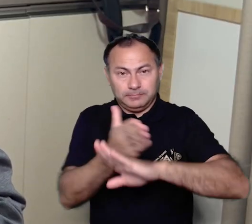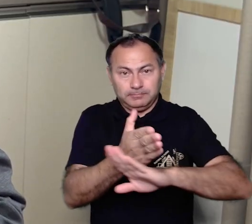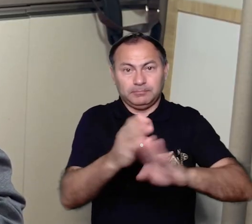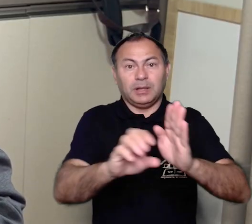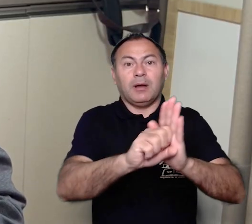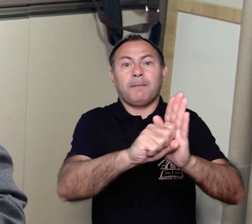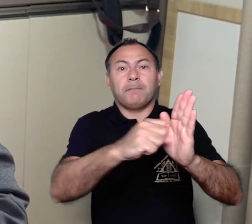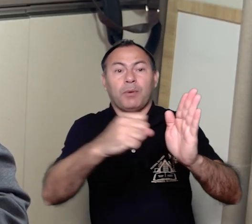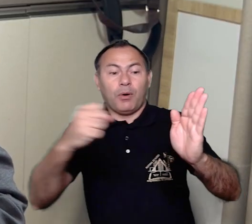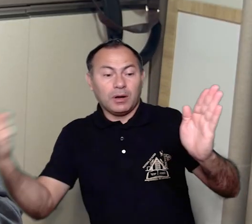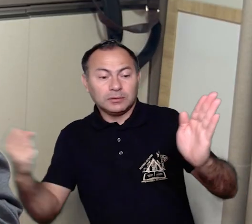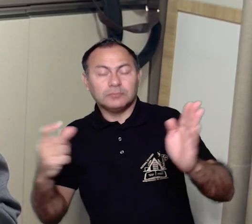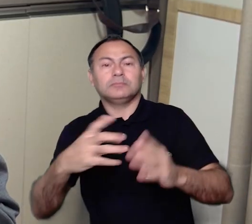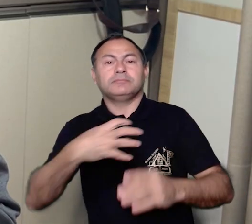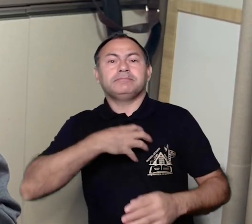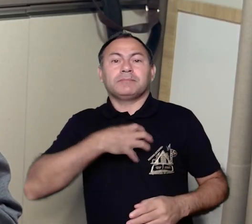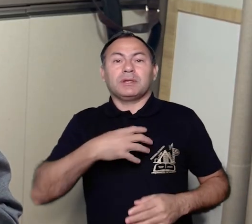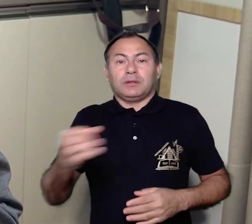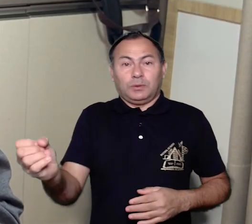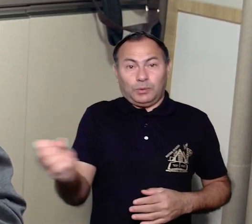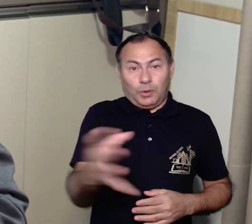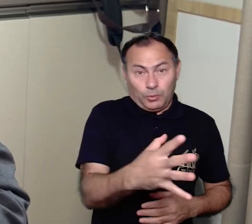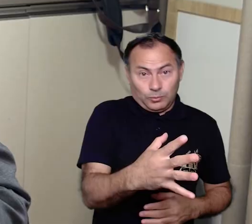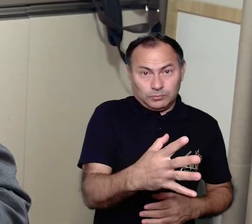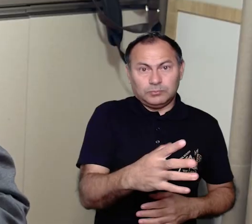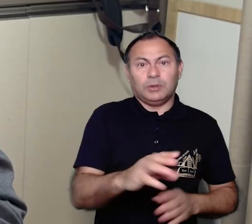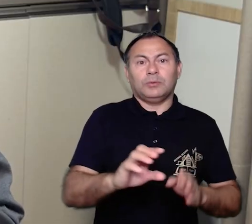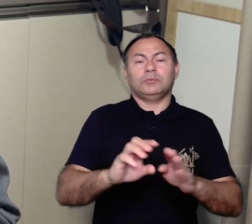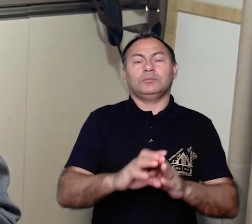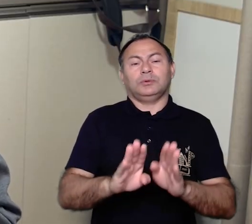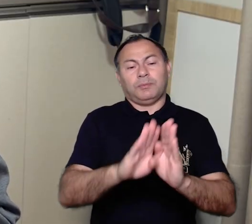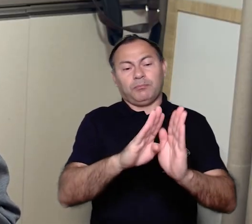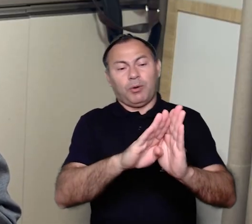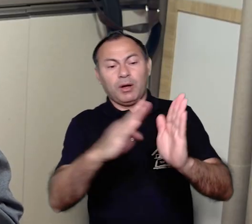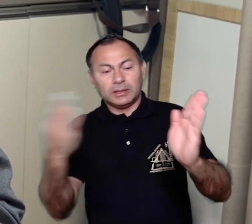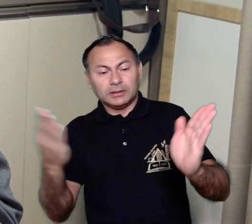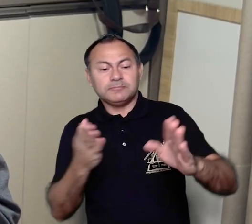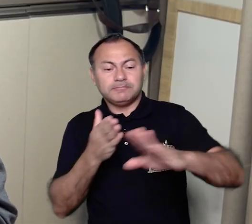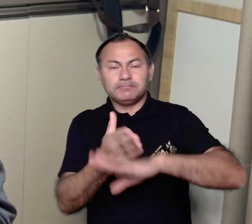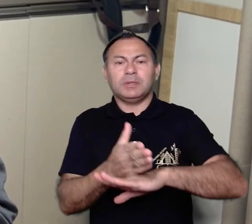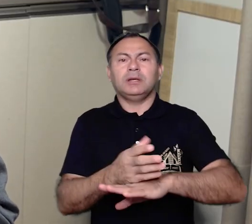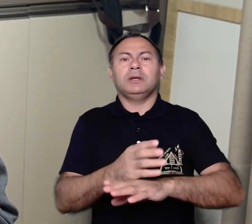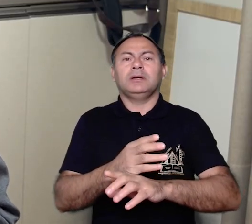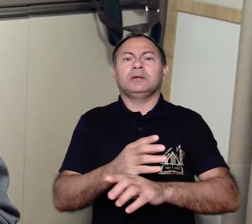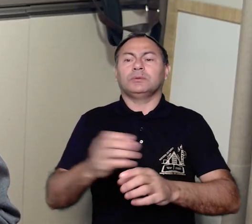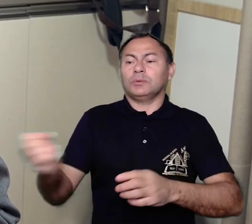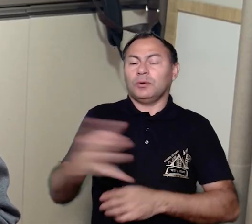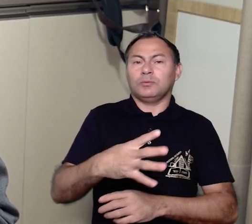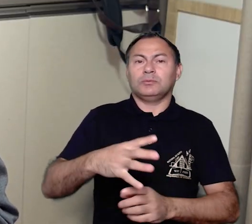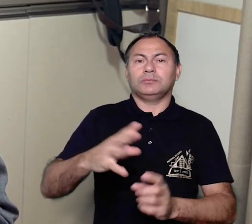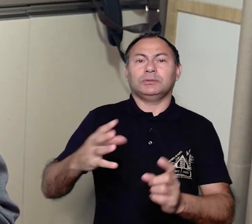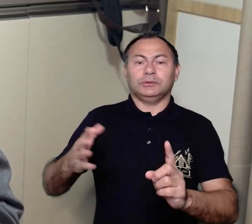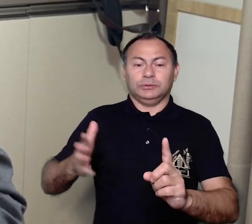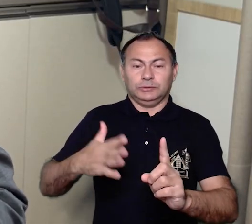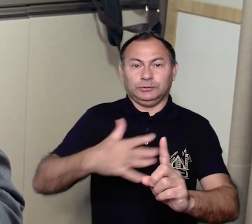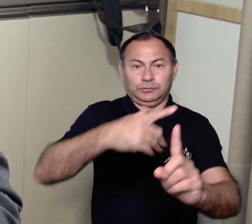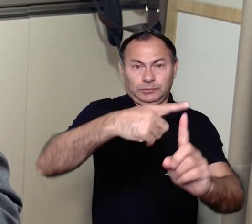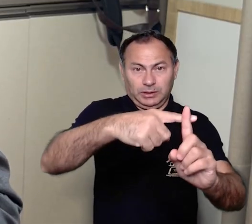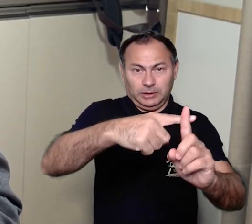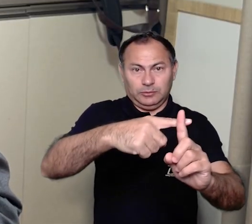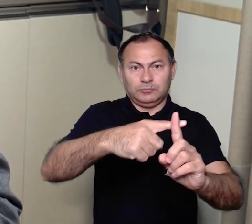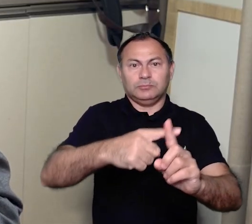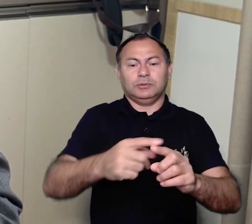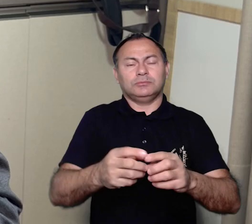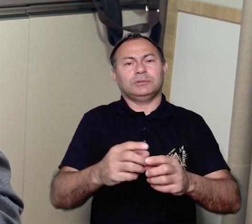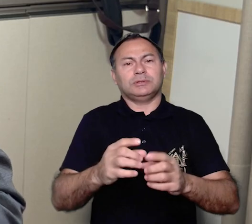a porta, toma um sentido novo, um jubileu, puramente espiritual, para que